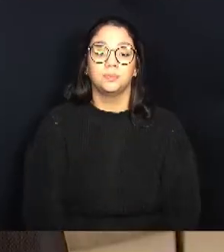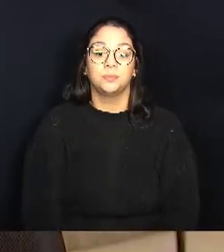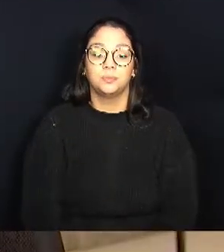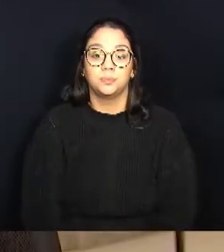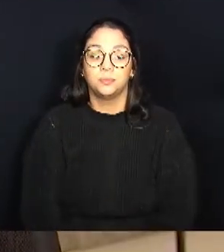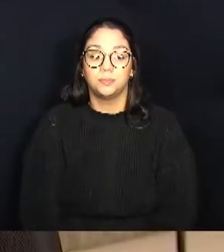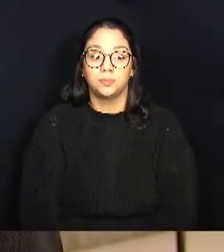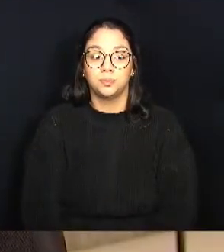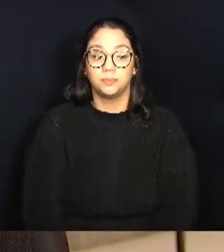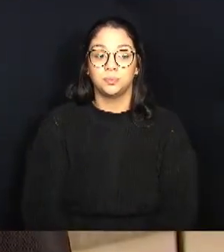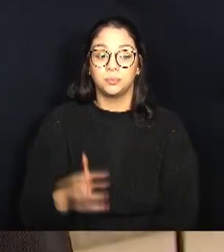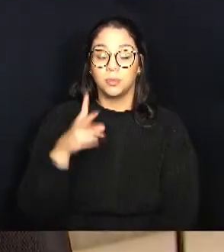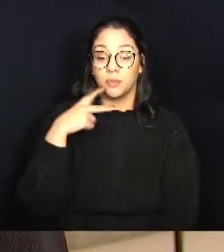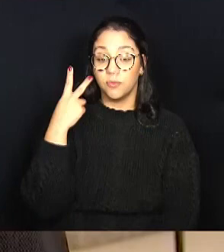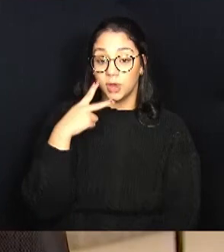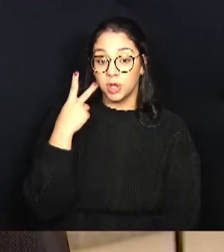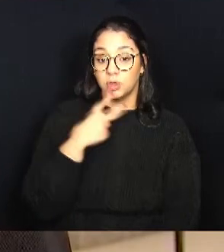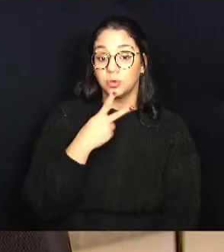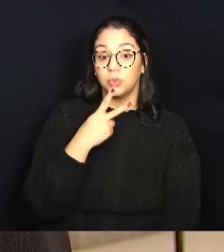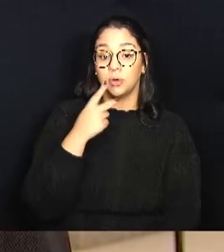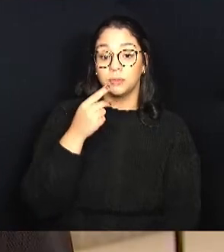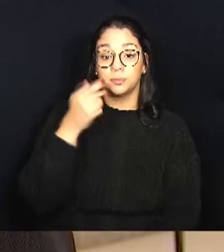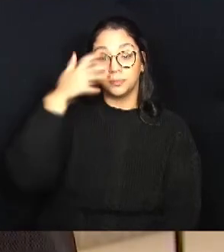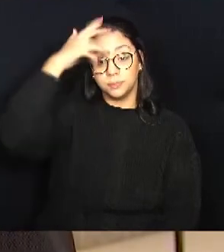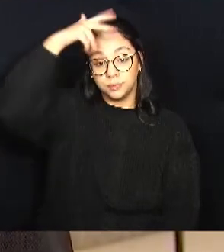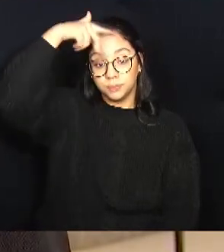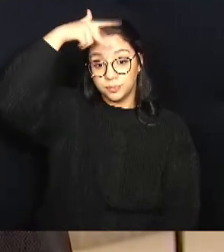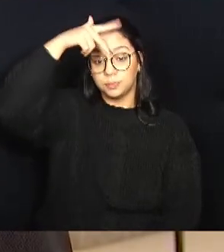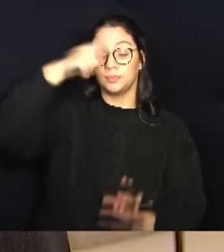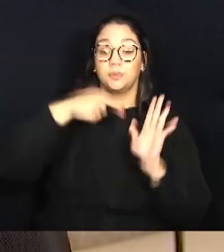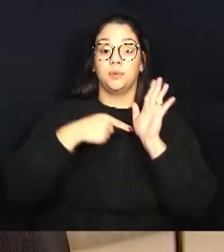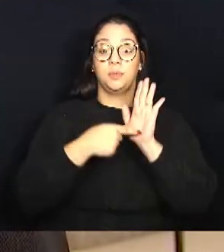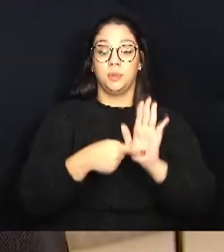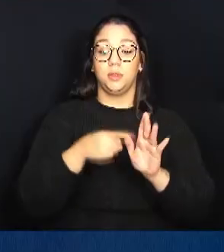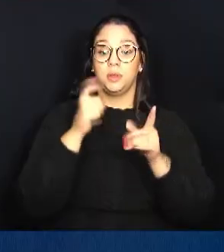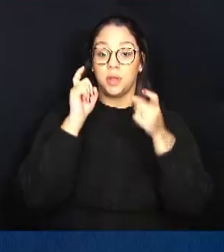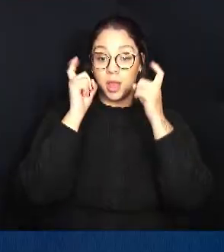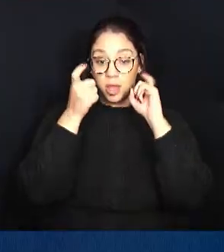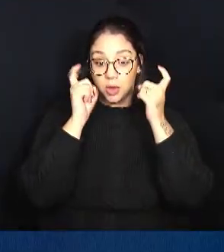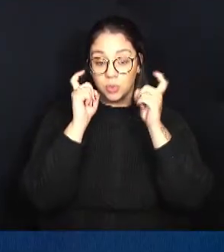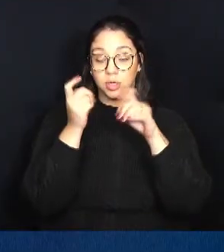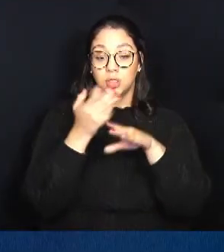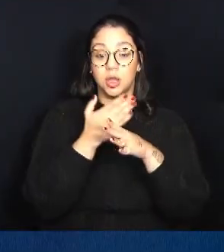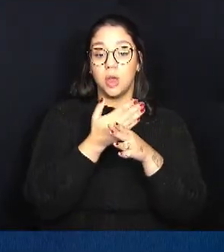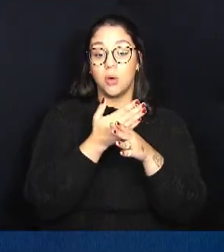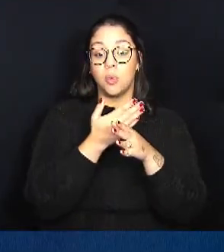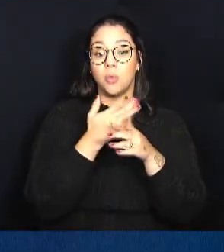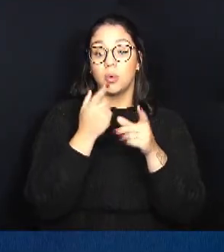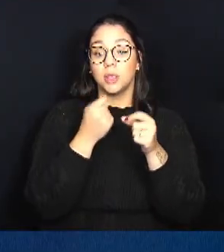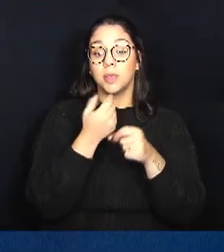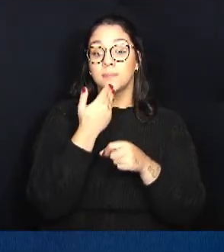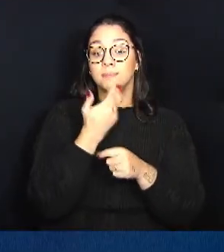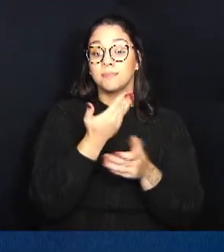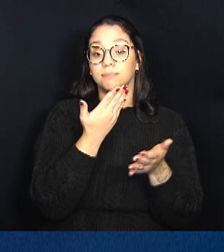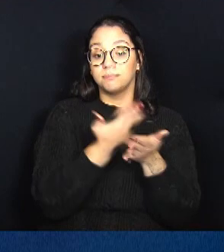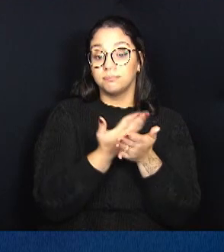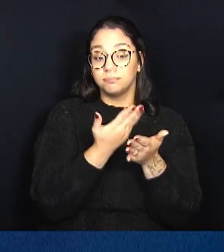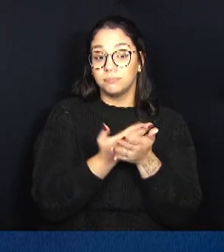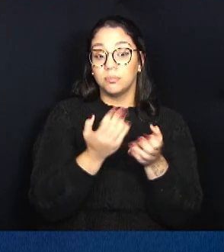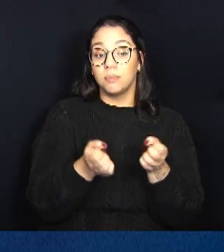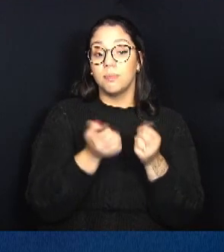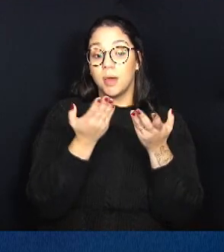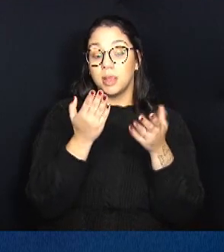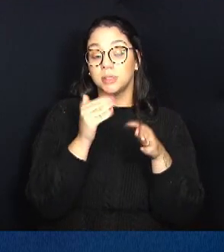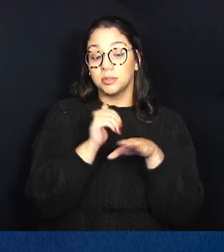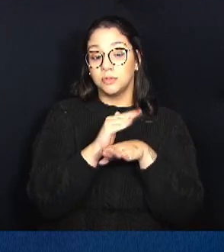O vereador Rodrigo da Farmadic apresentou durante a reunião ordinária um requerimento solicitando mais informações